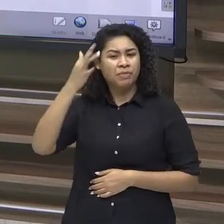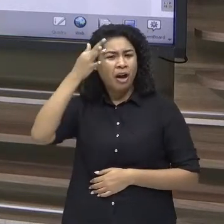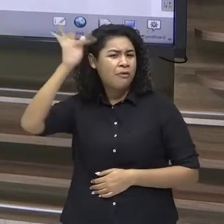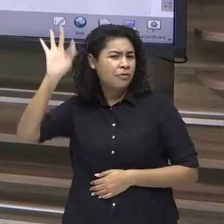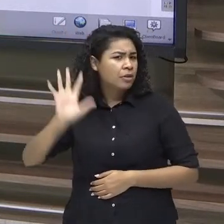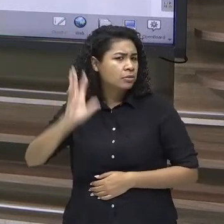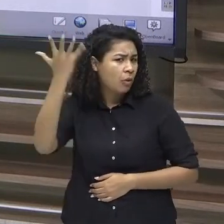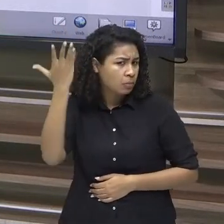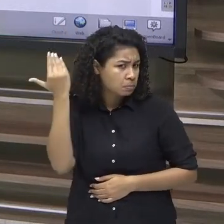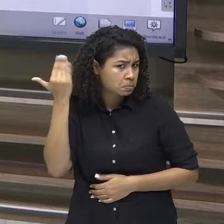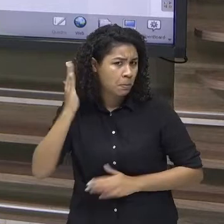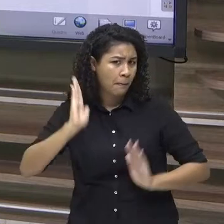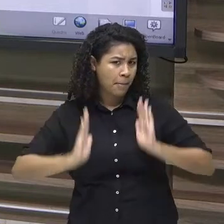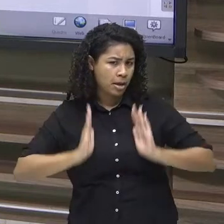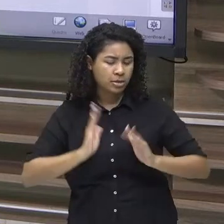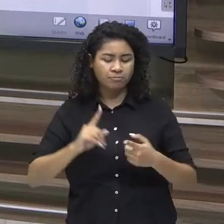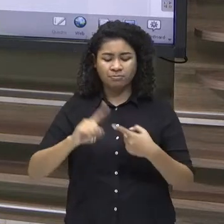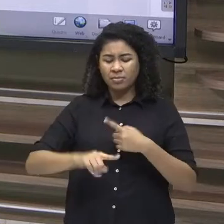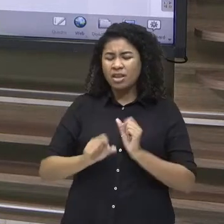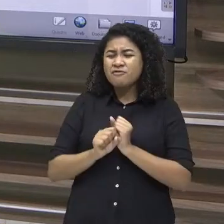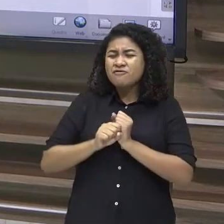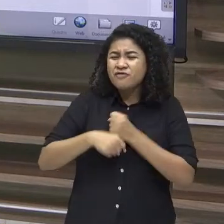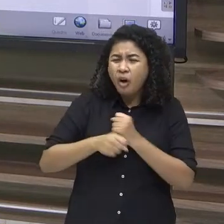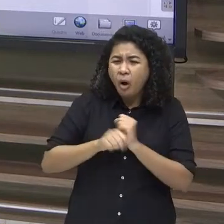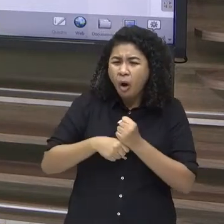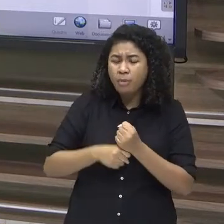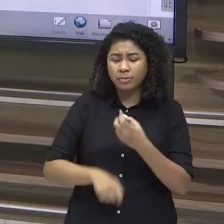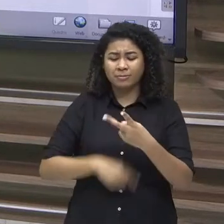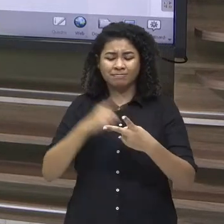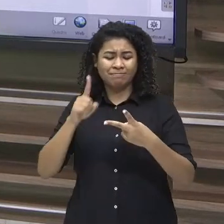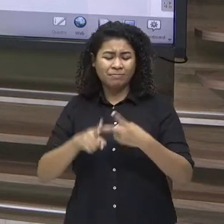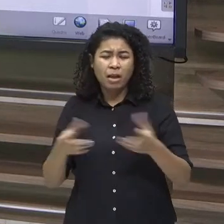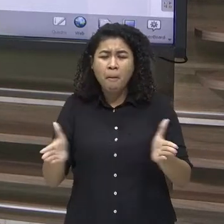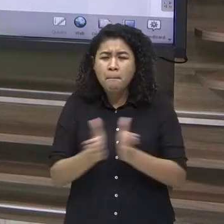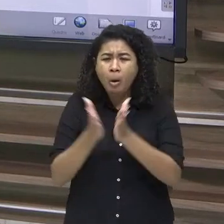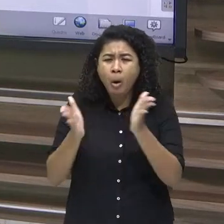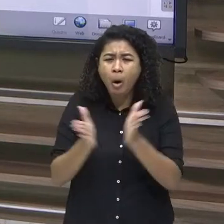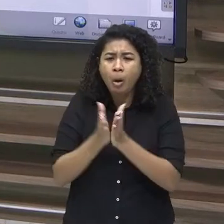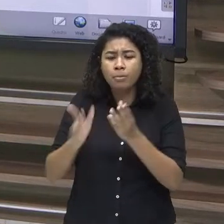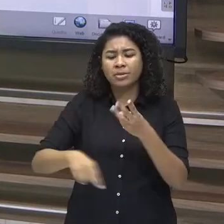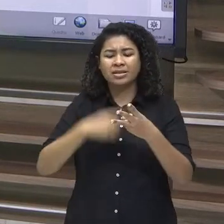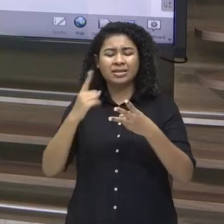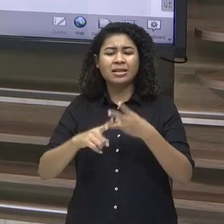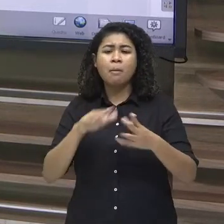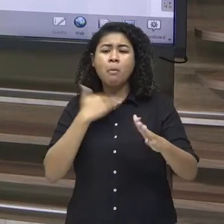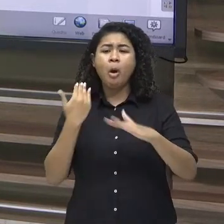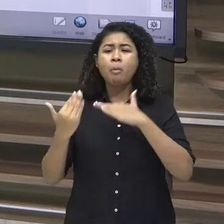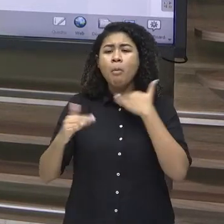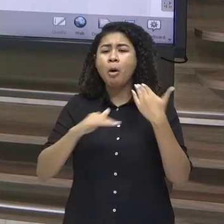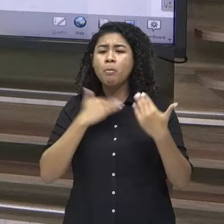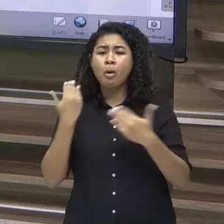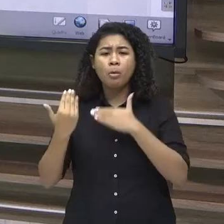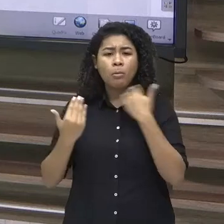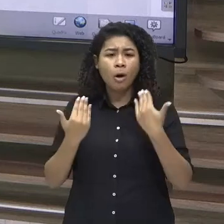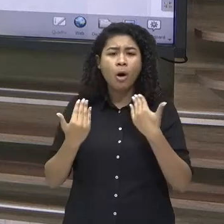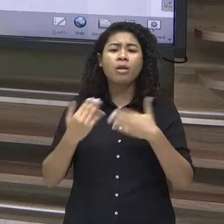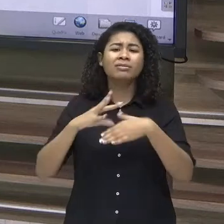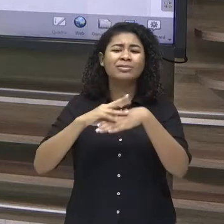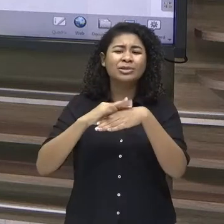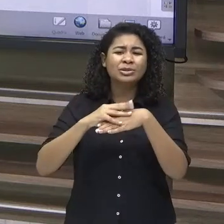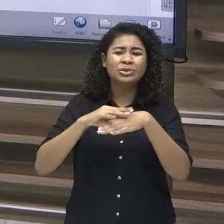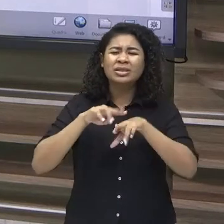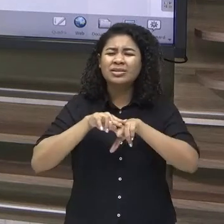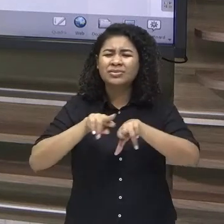miséria, desemprego, morte por diversos fatores, por doença, até mesmo por fome. A